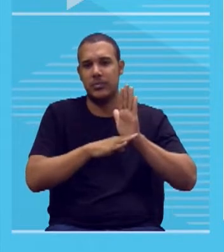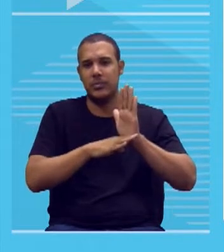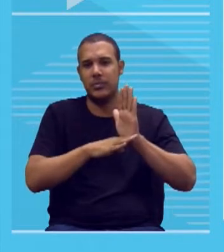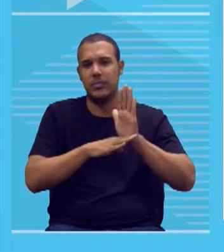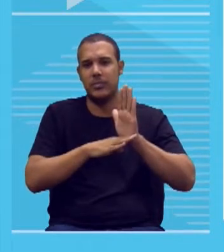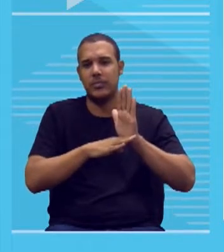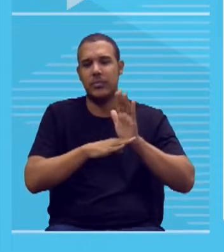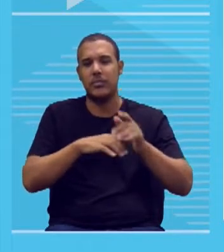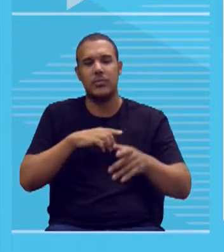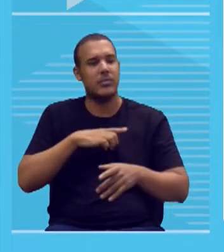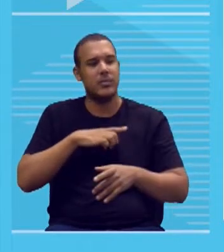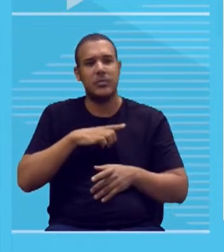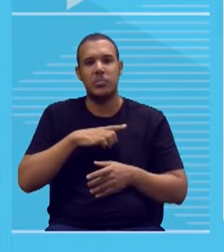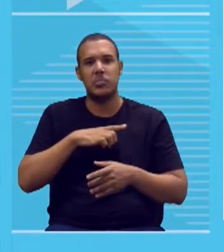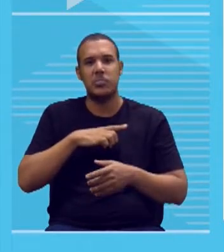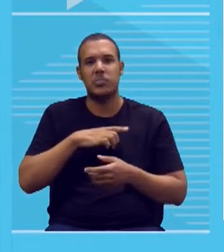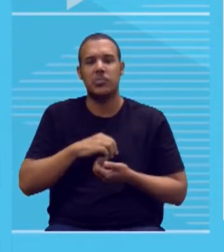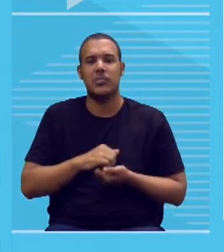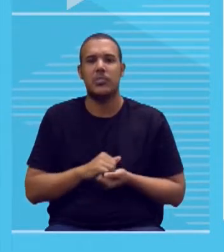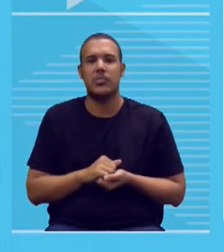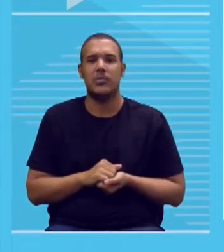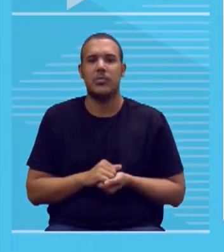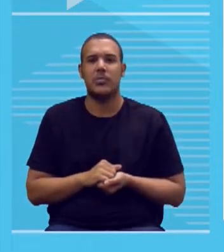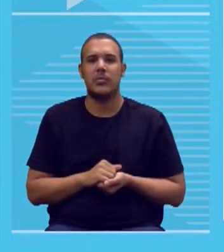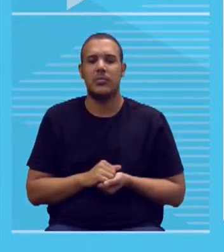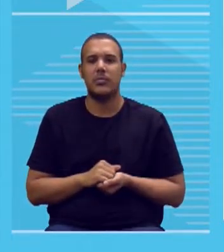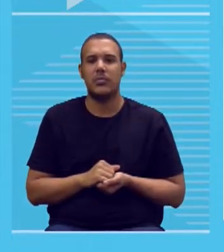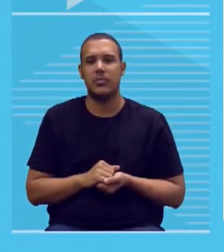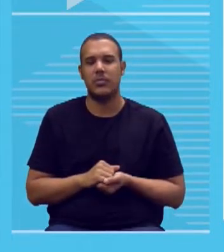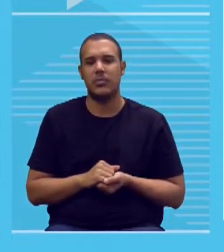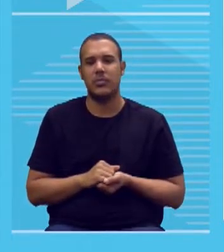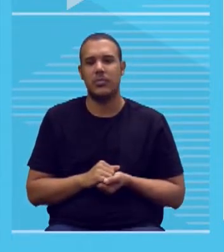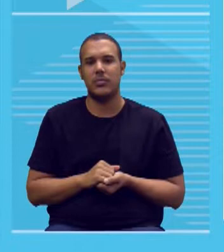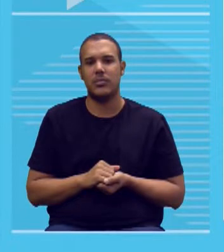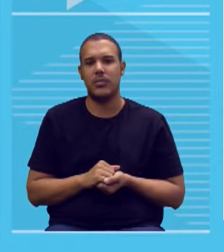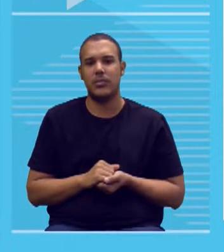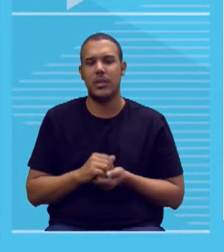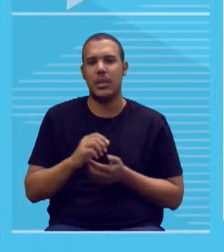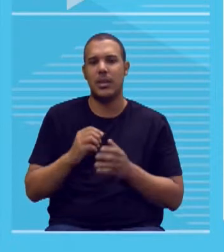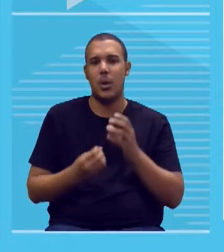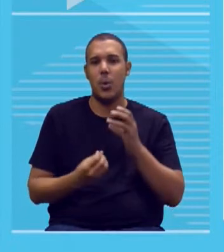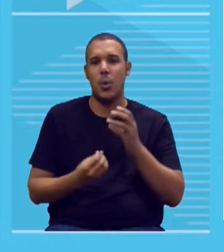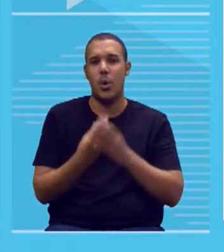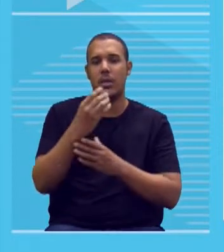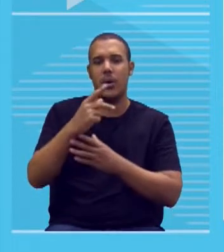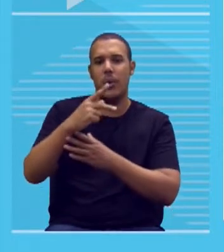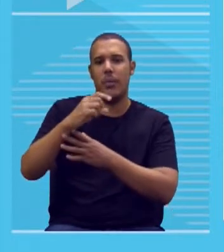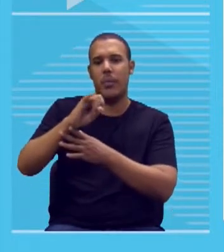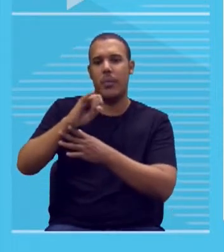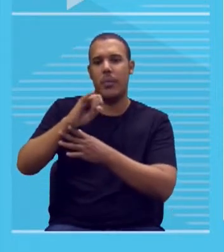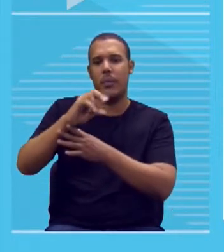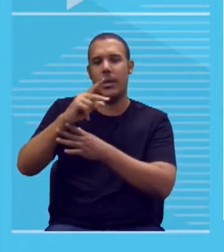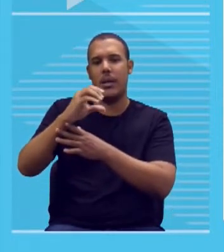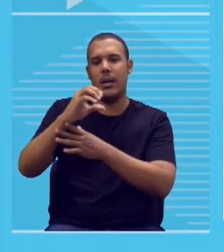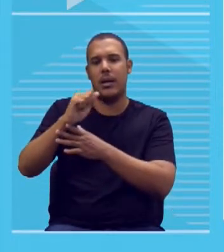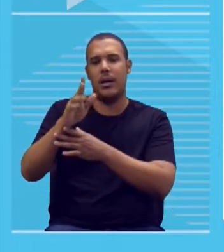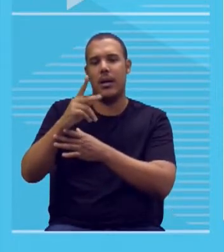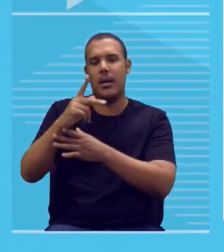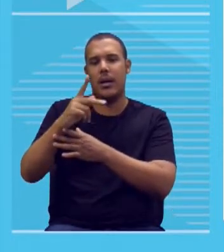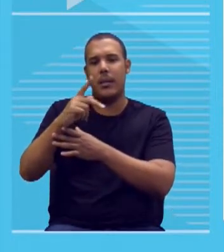estavam entrando aquela aquela espécie que deu origem ao pica-pau pica-pau pica-pau Zinho